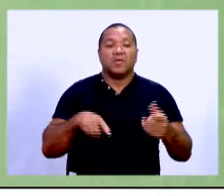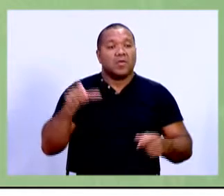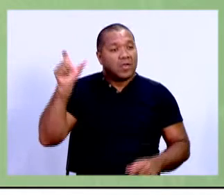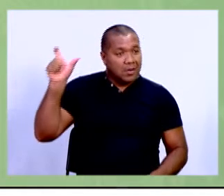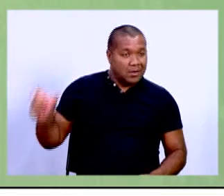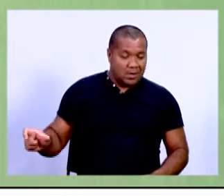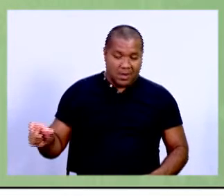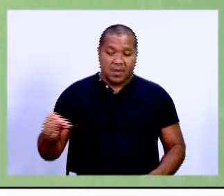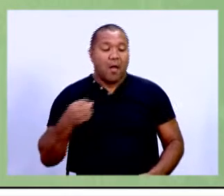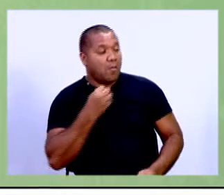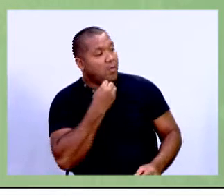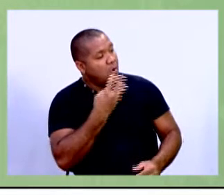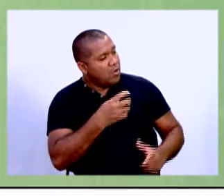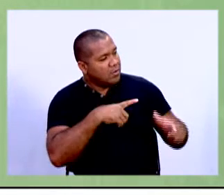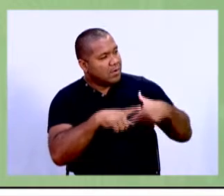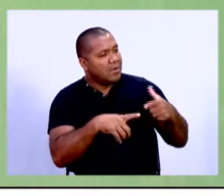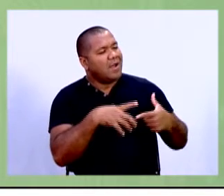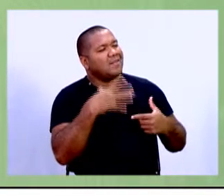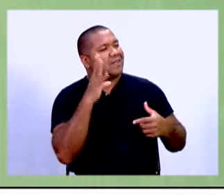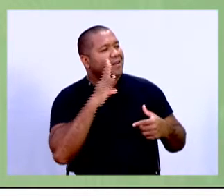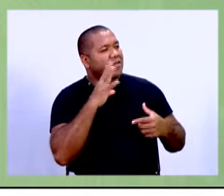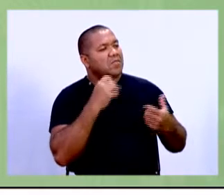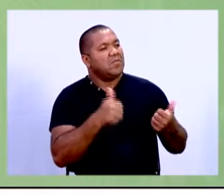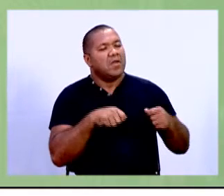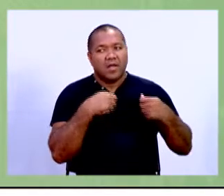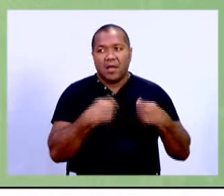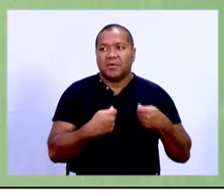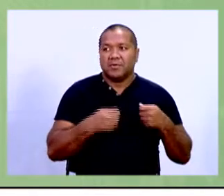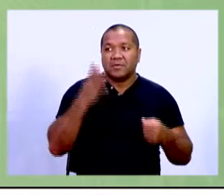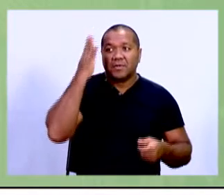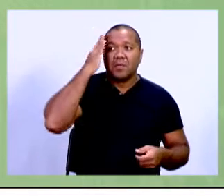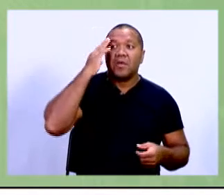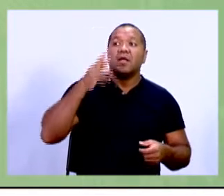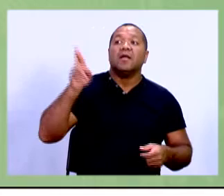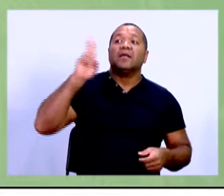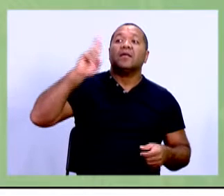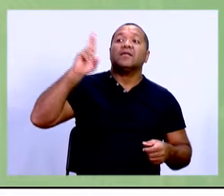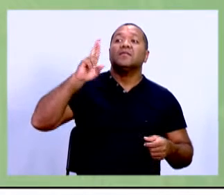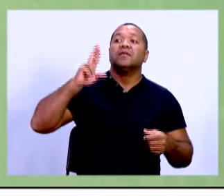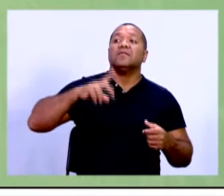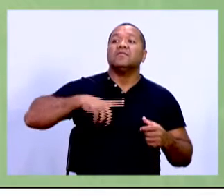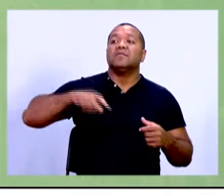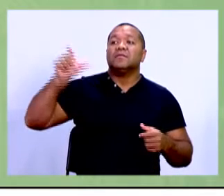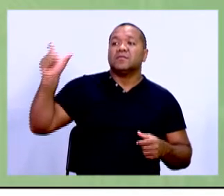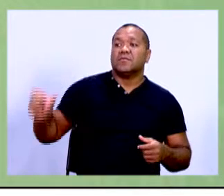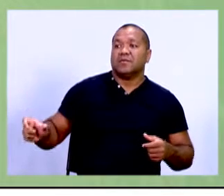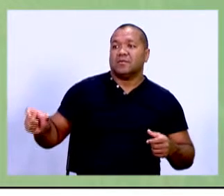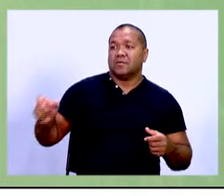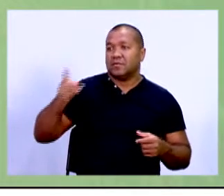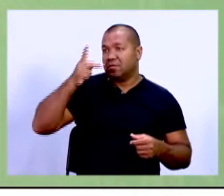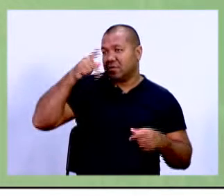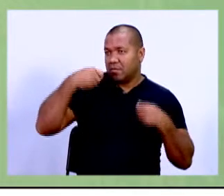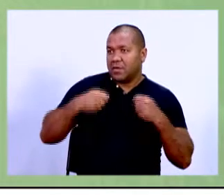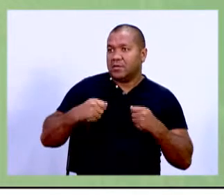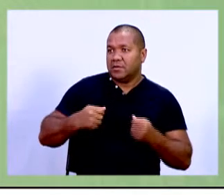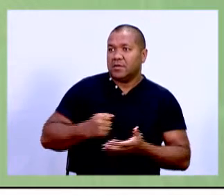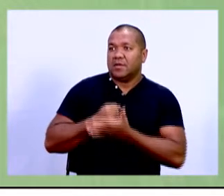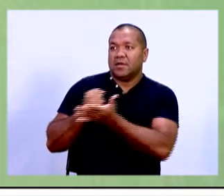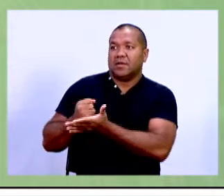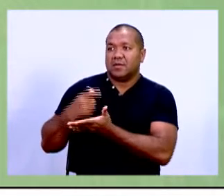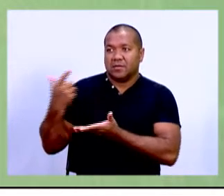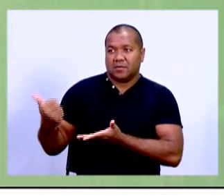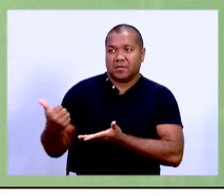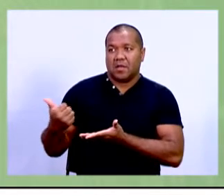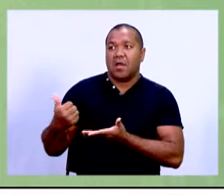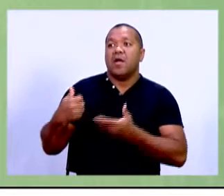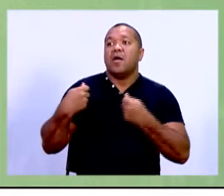cliente. Então, ele quer saber, eu tenho necessidade de saber quem são os clientes que eu preciso atender. Eu preciso saber quais